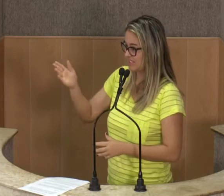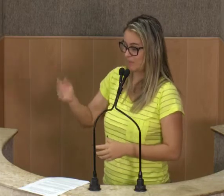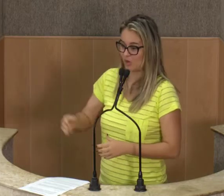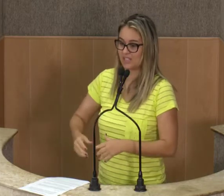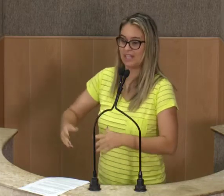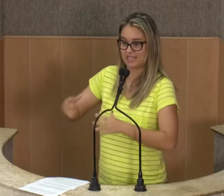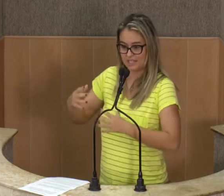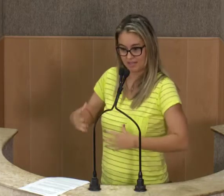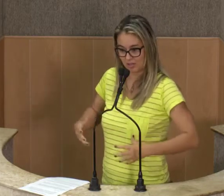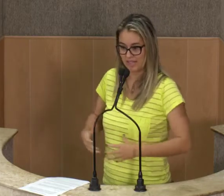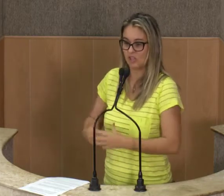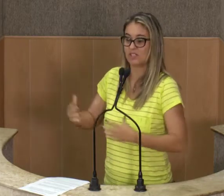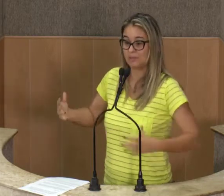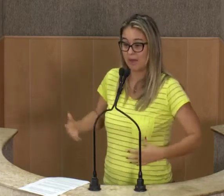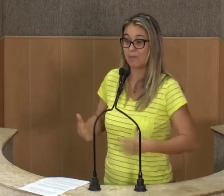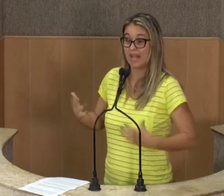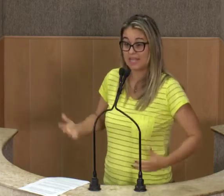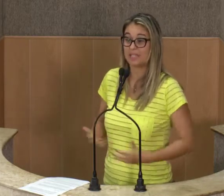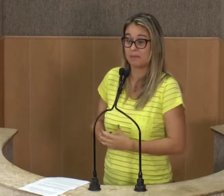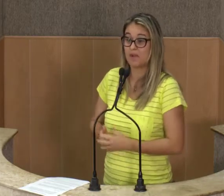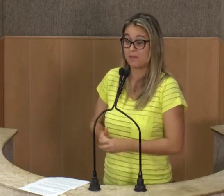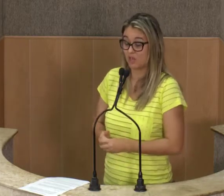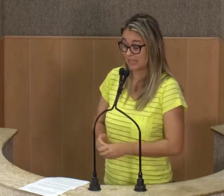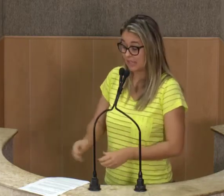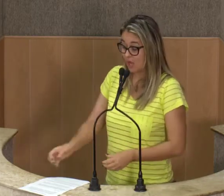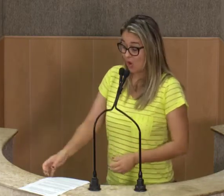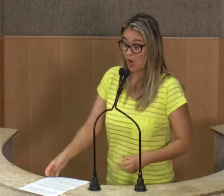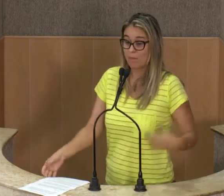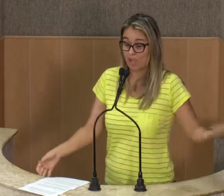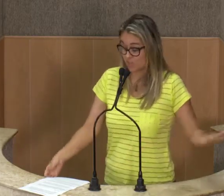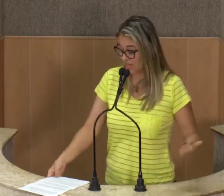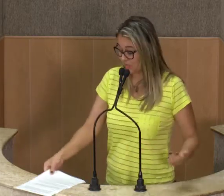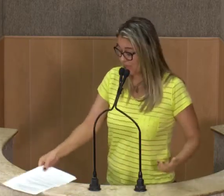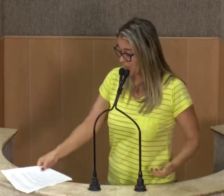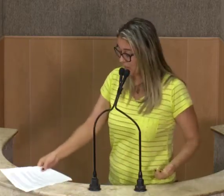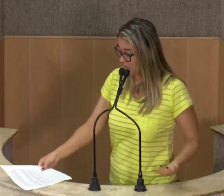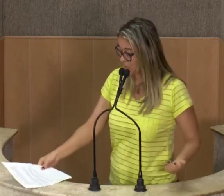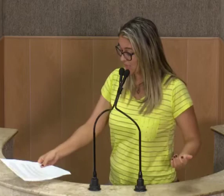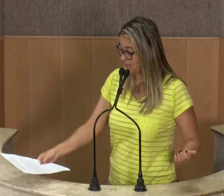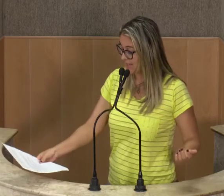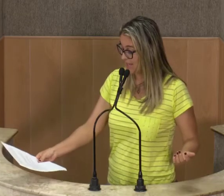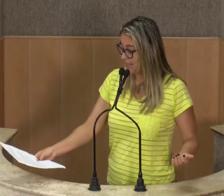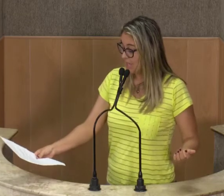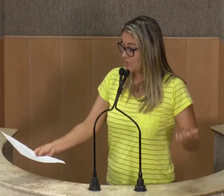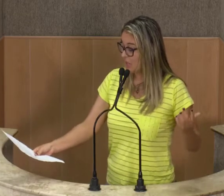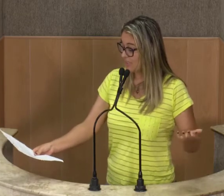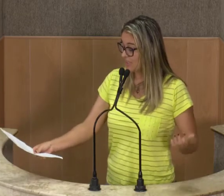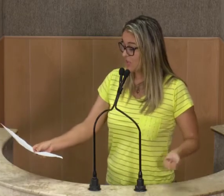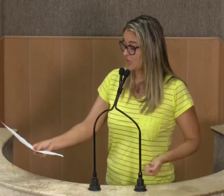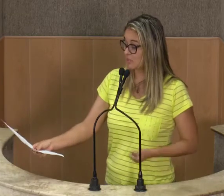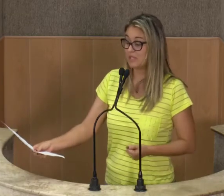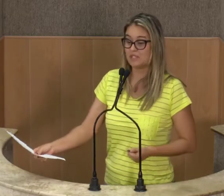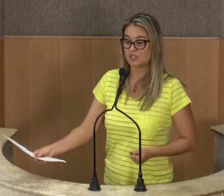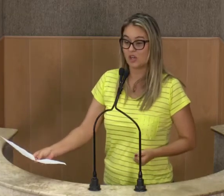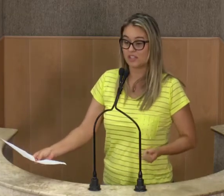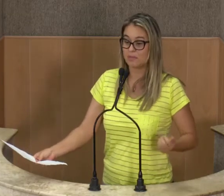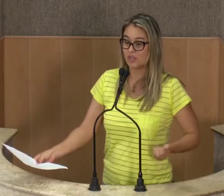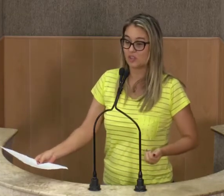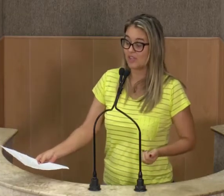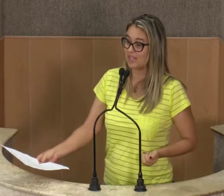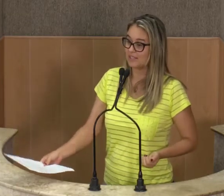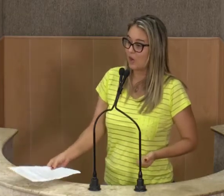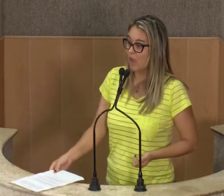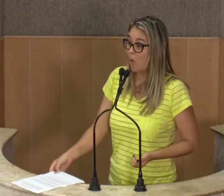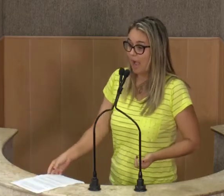ele disse que vai ser prioridade, que a causa animal para ele também é uma prioridade, o projeto é o projeto de lei 98/2018,